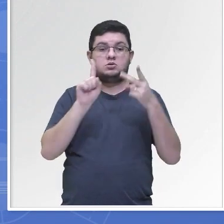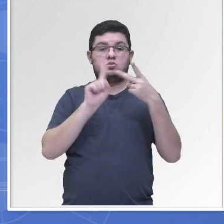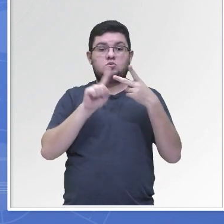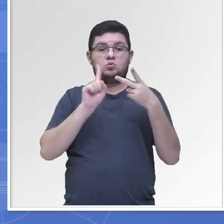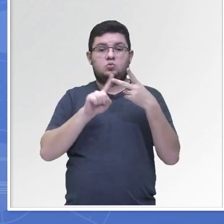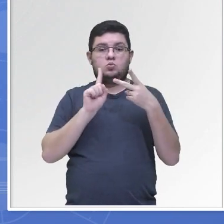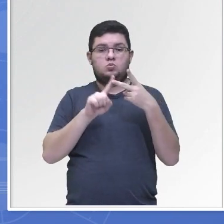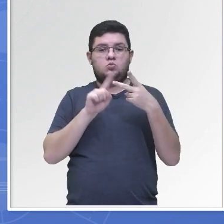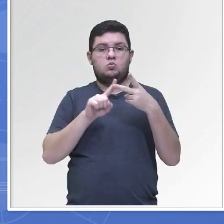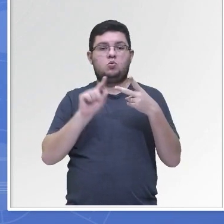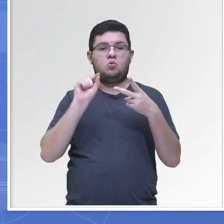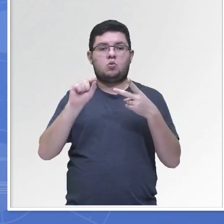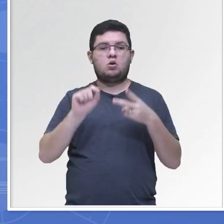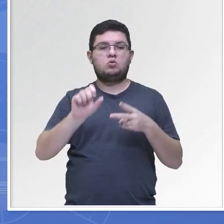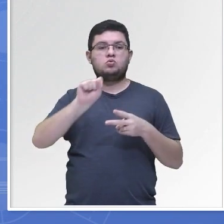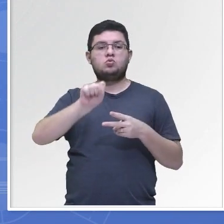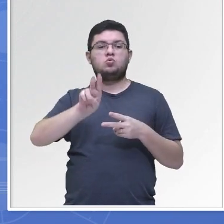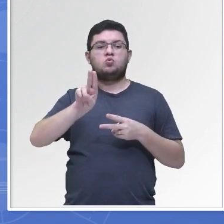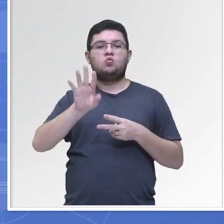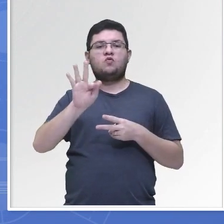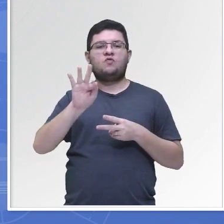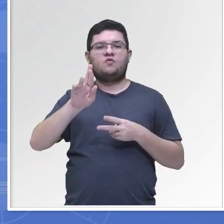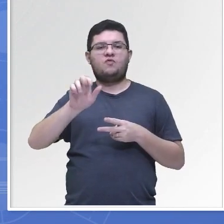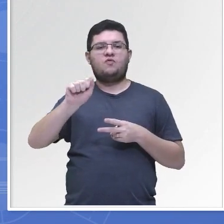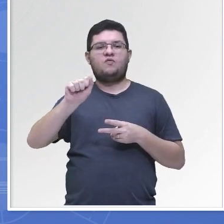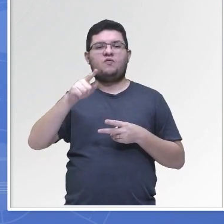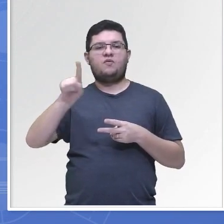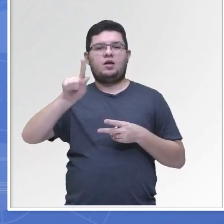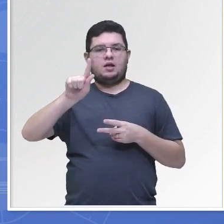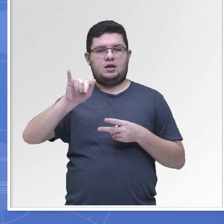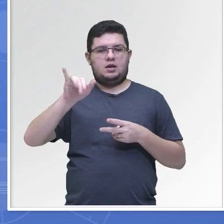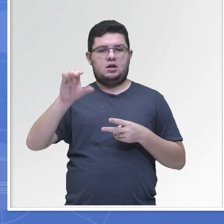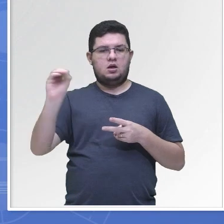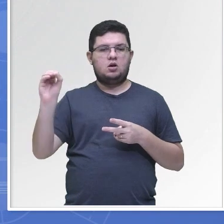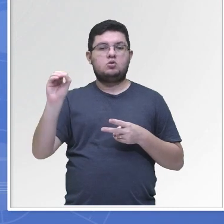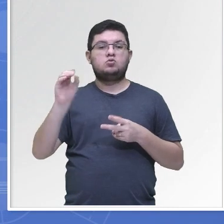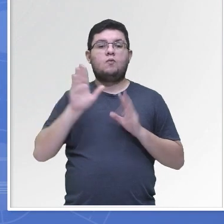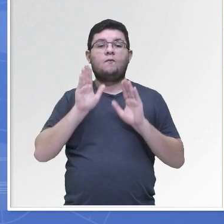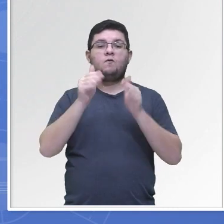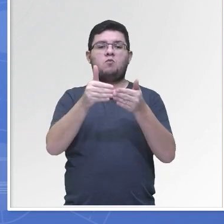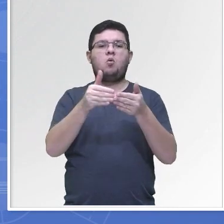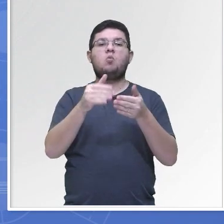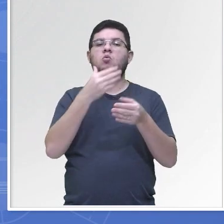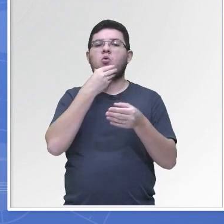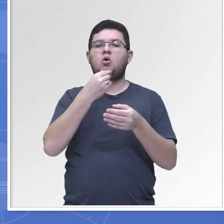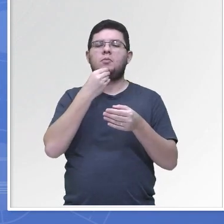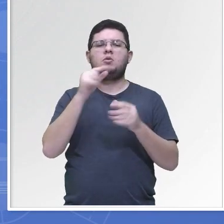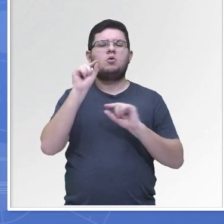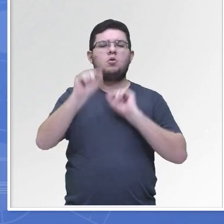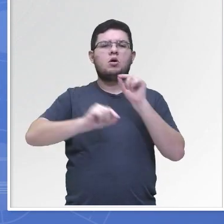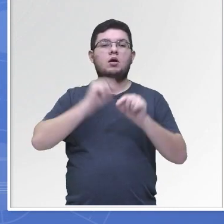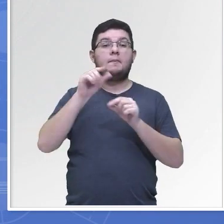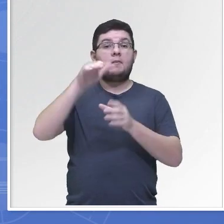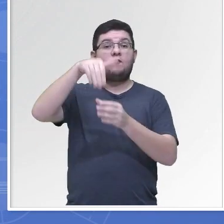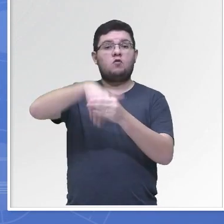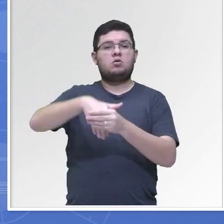sufrágio universal masculino. Quem podia votar? Homens maiores de 21 anos,